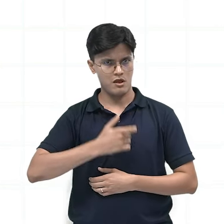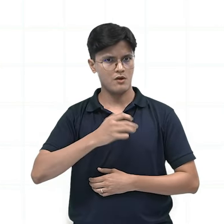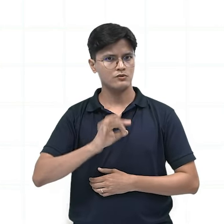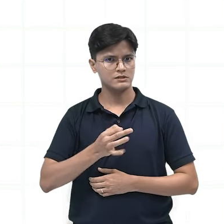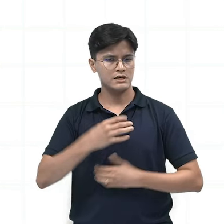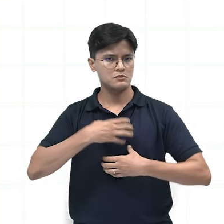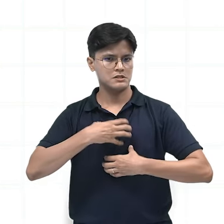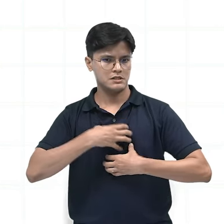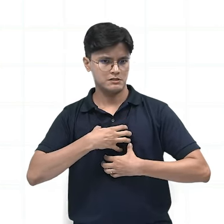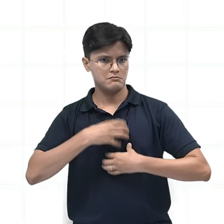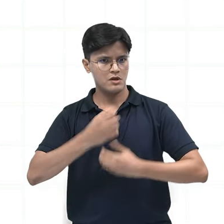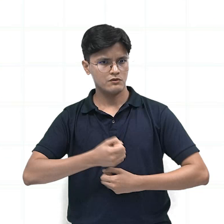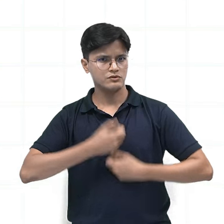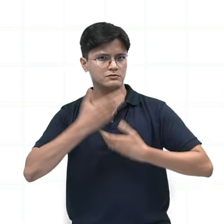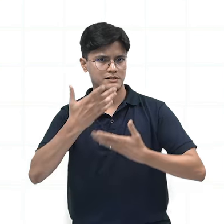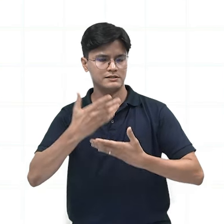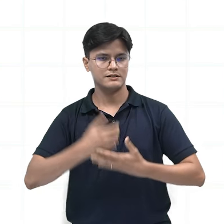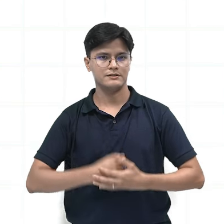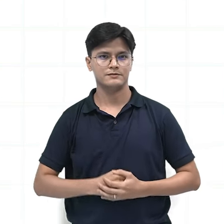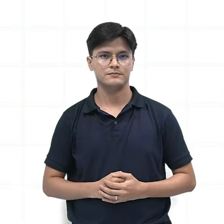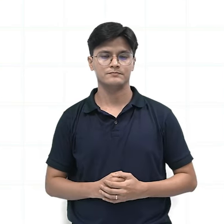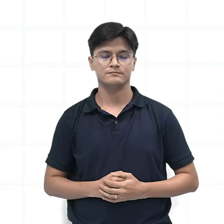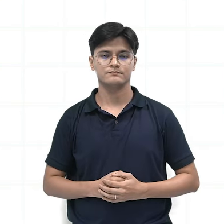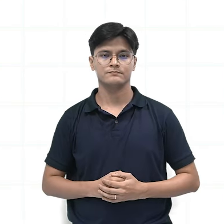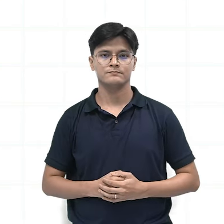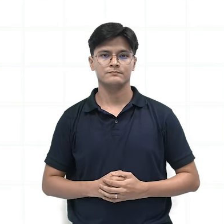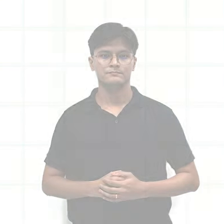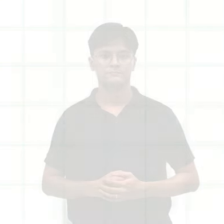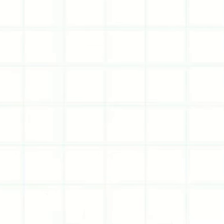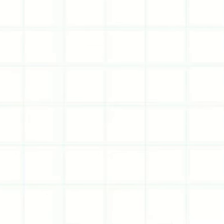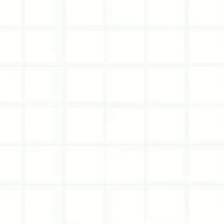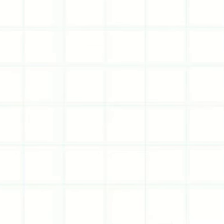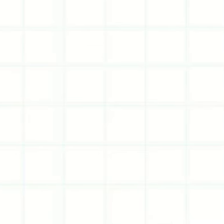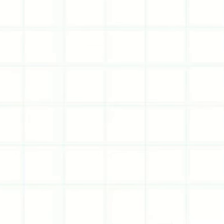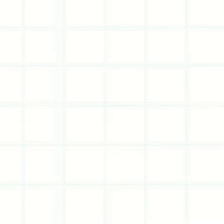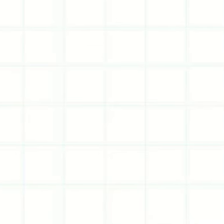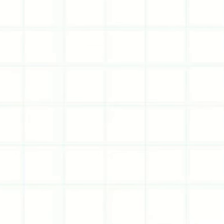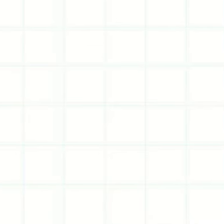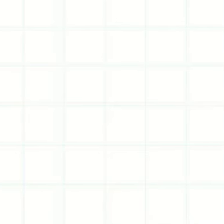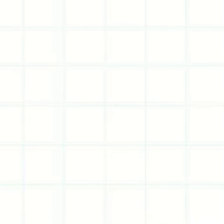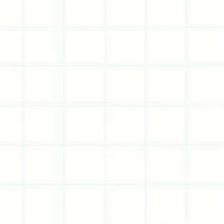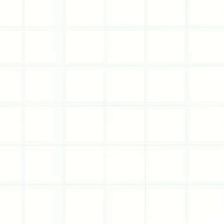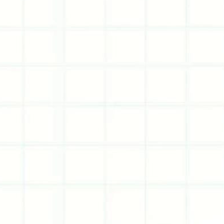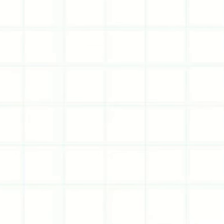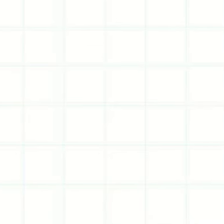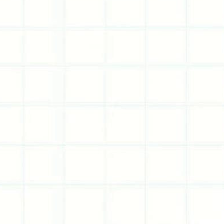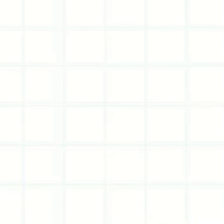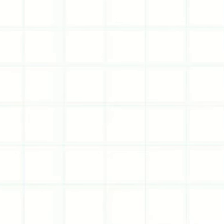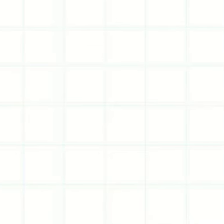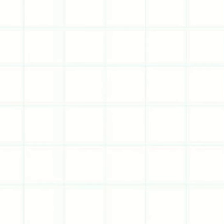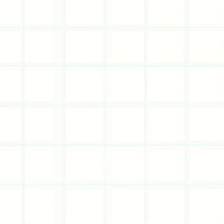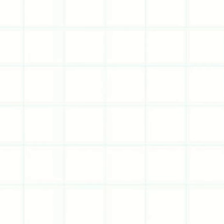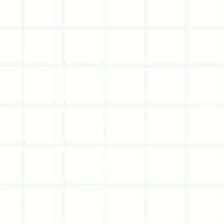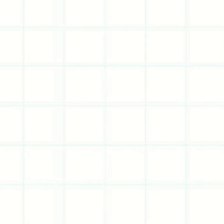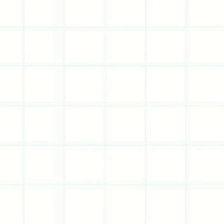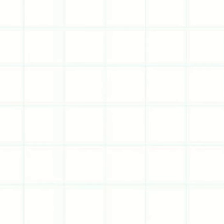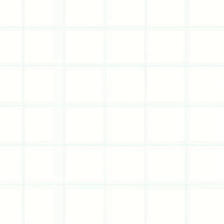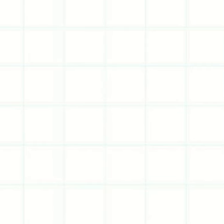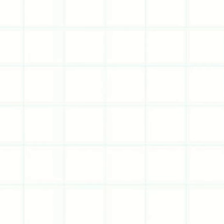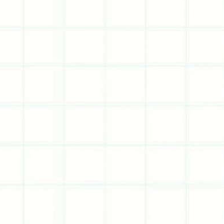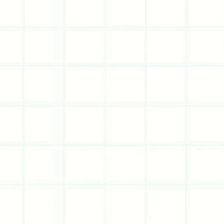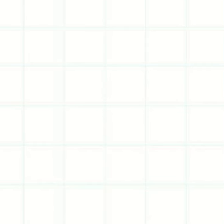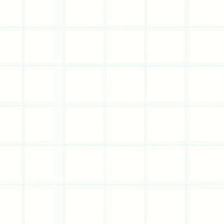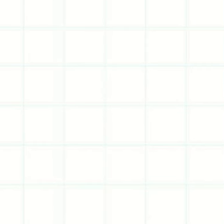seus sentimentos, das suas emoções. Então, essa subjetividade é a poesia da primeira pessoa